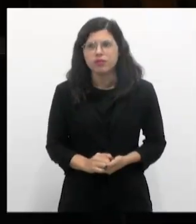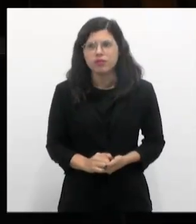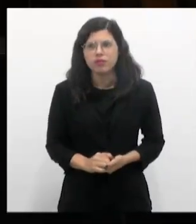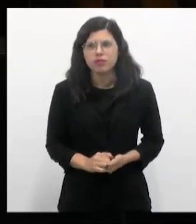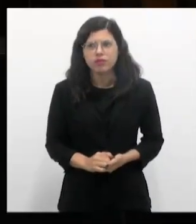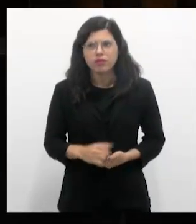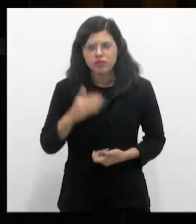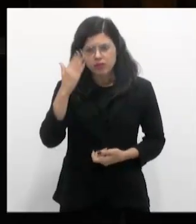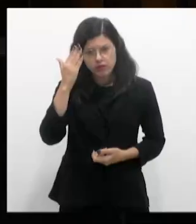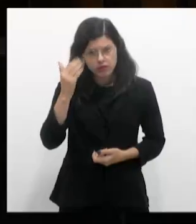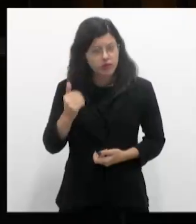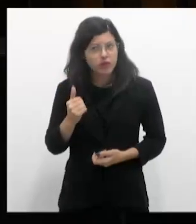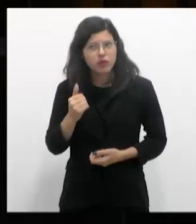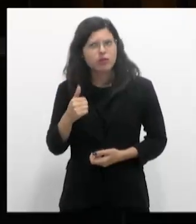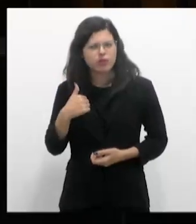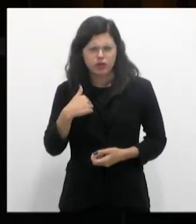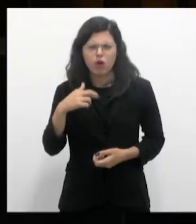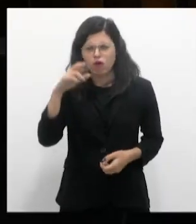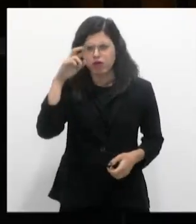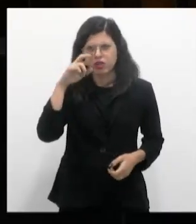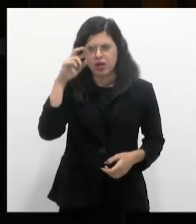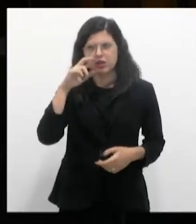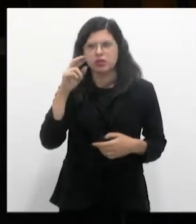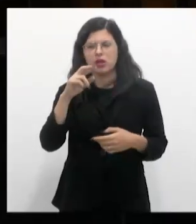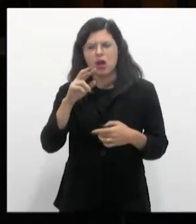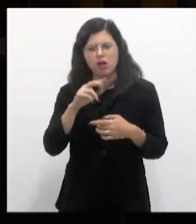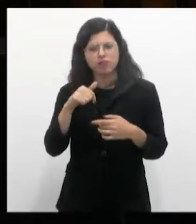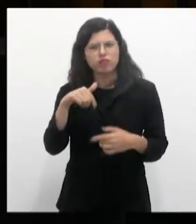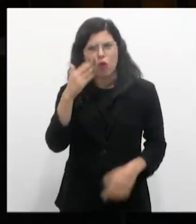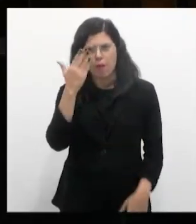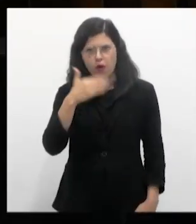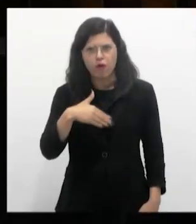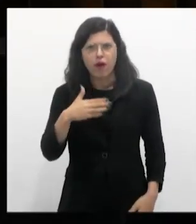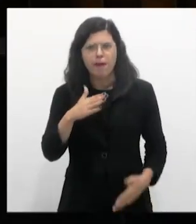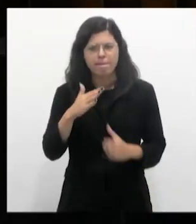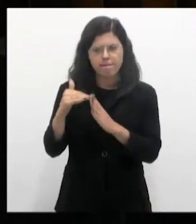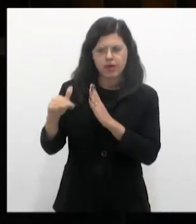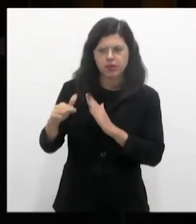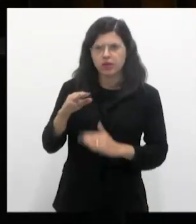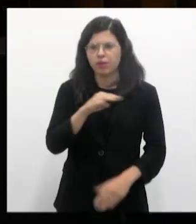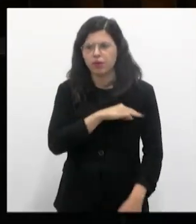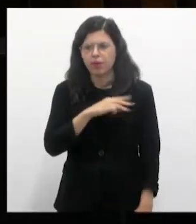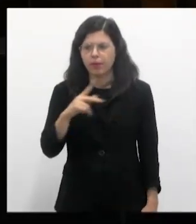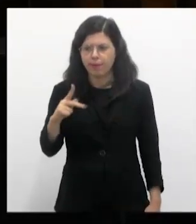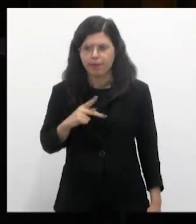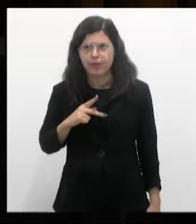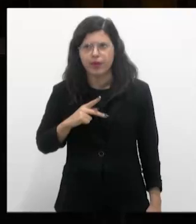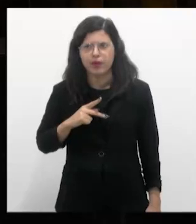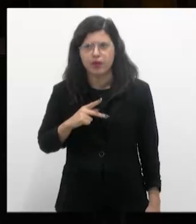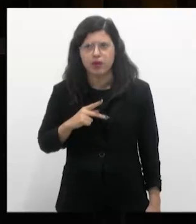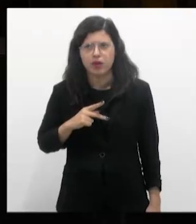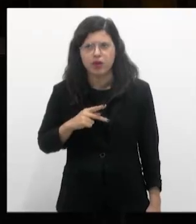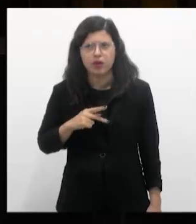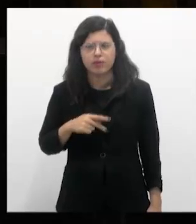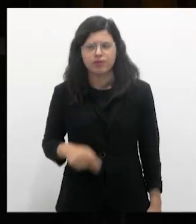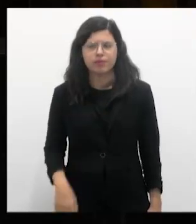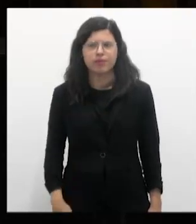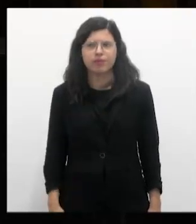soube e vou atrás para poder provar, encaminhar para o Ministério Público, para os órgãos de